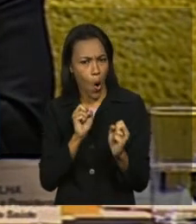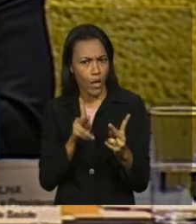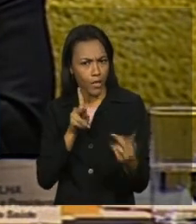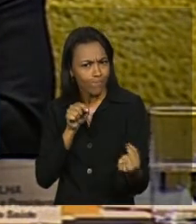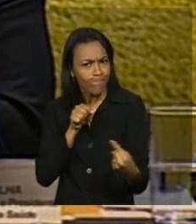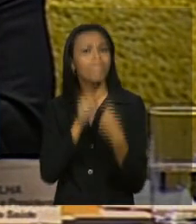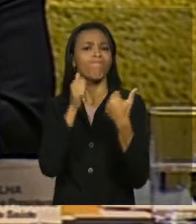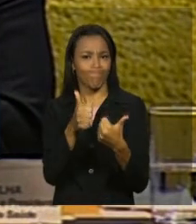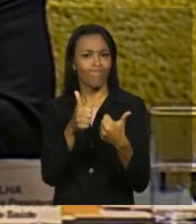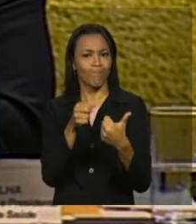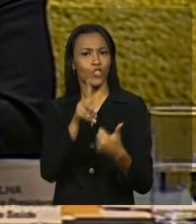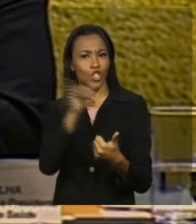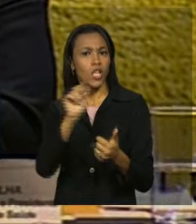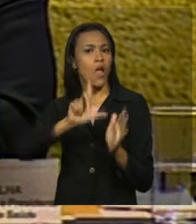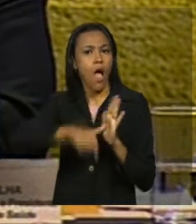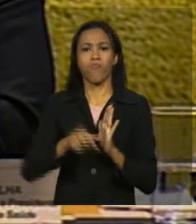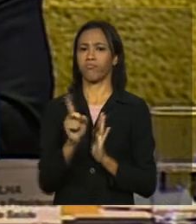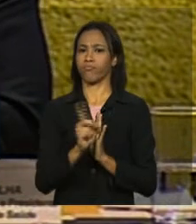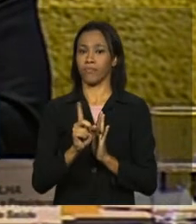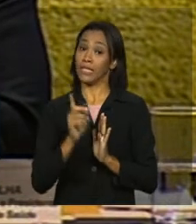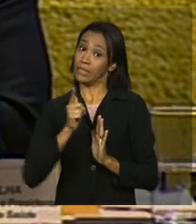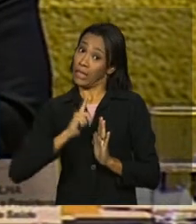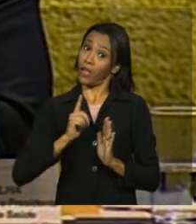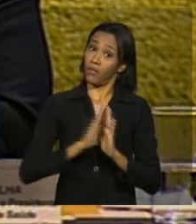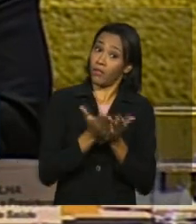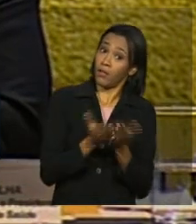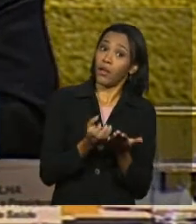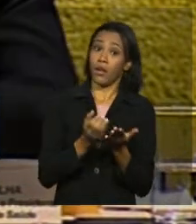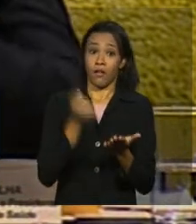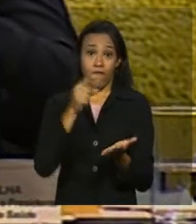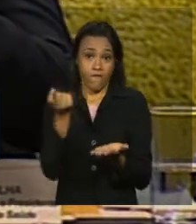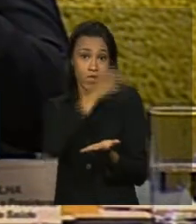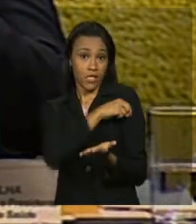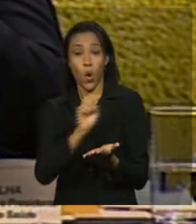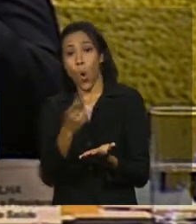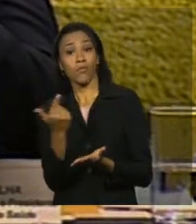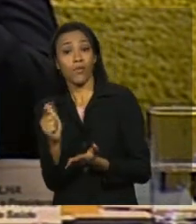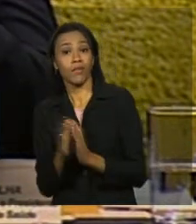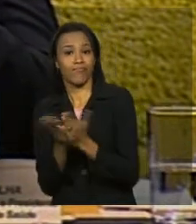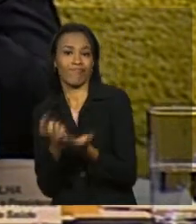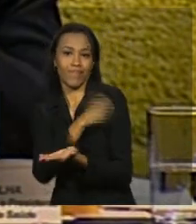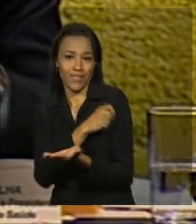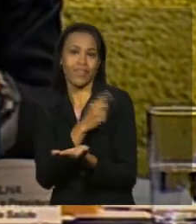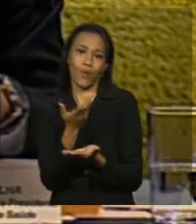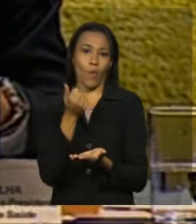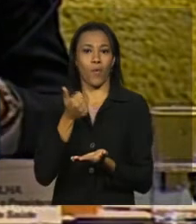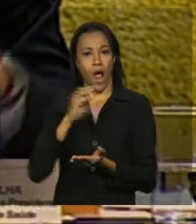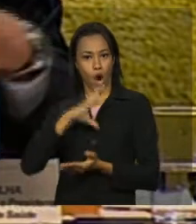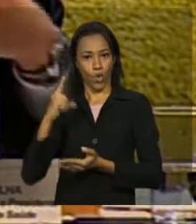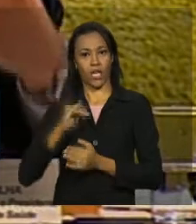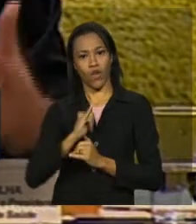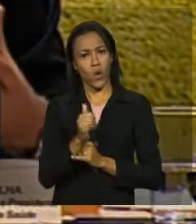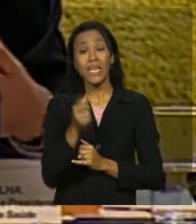em Dia da Criança tendo a caderneta ou não tem na caderneta é como disse a nossa coordenadora do pênis